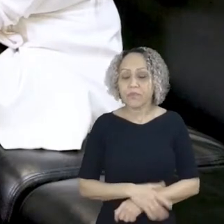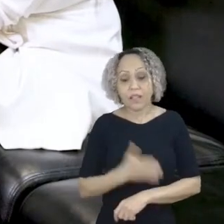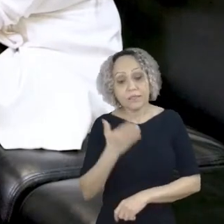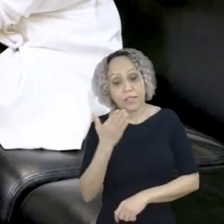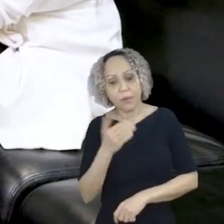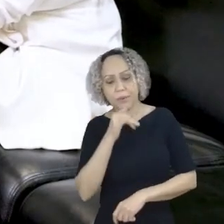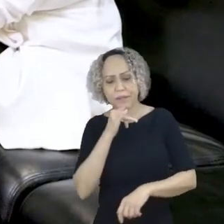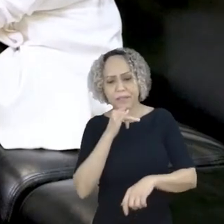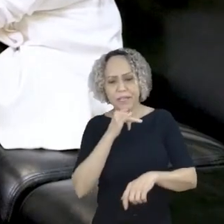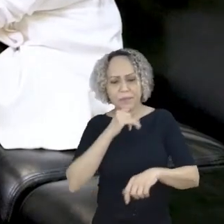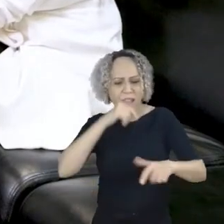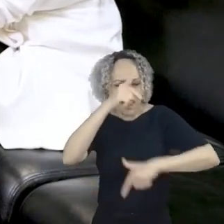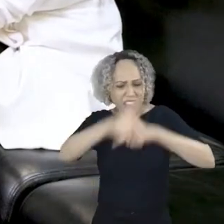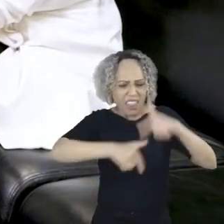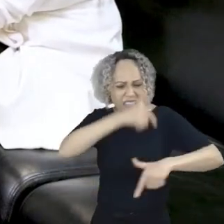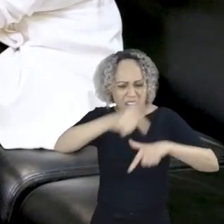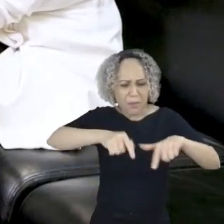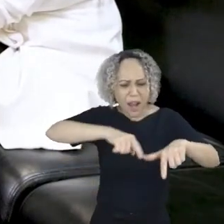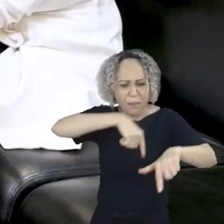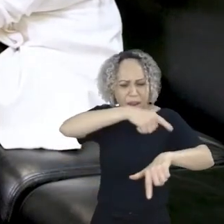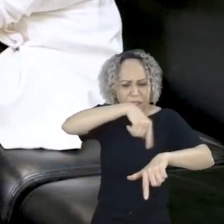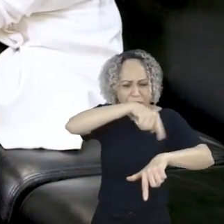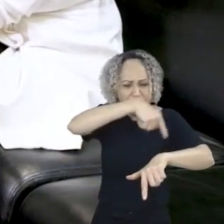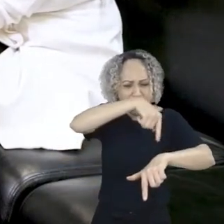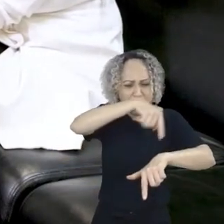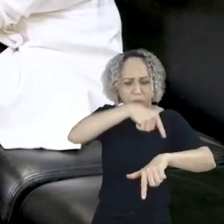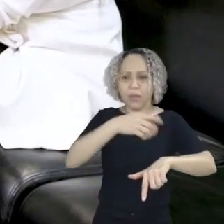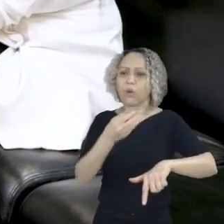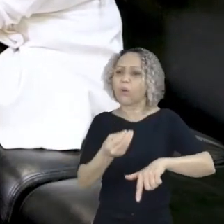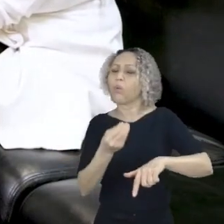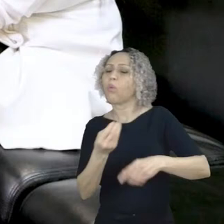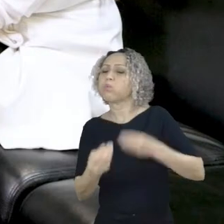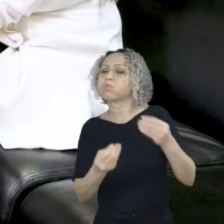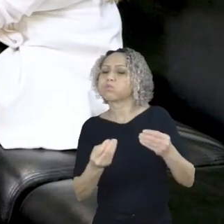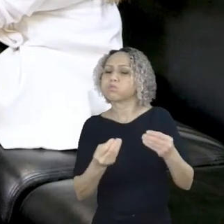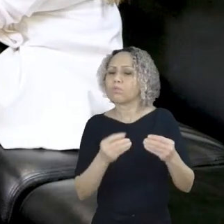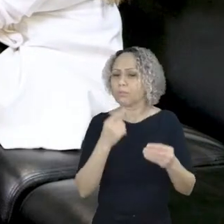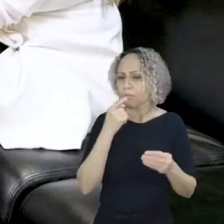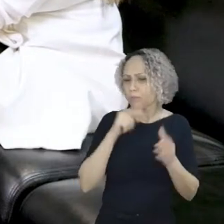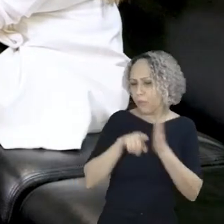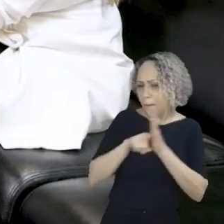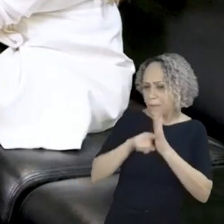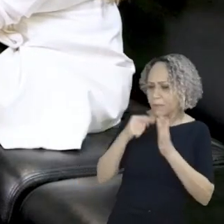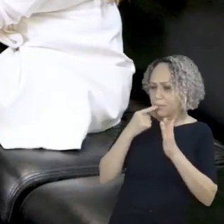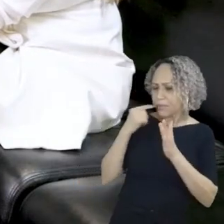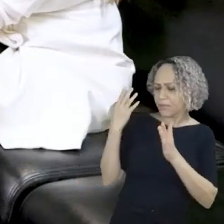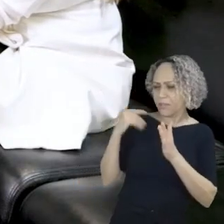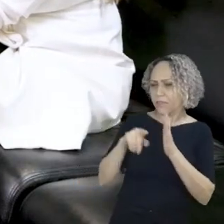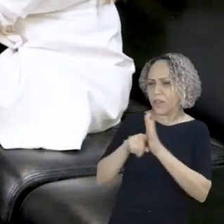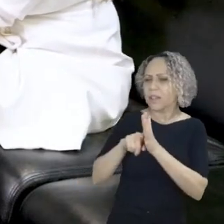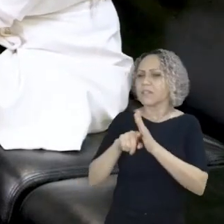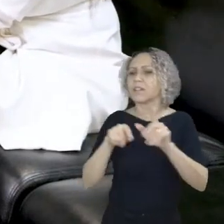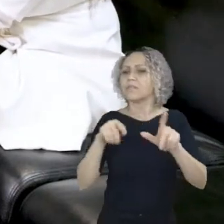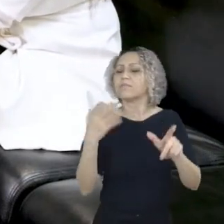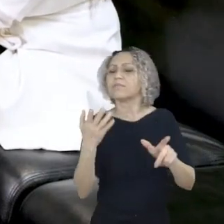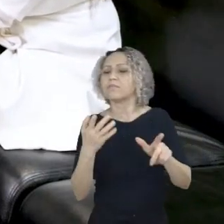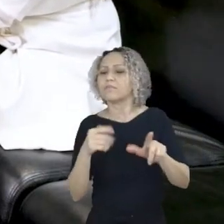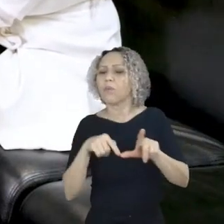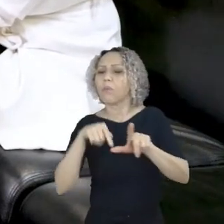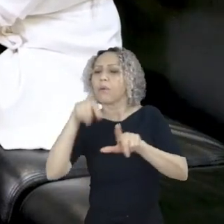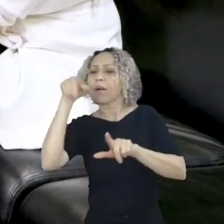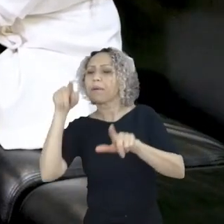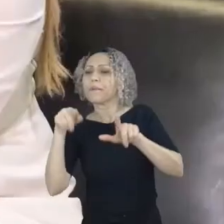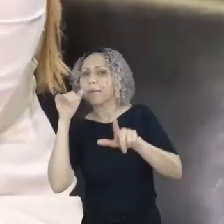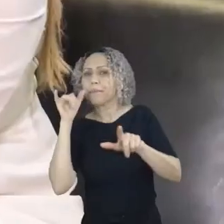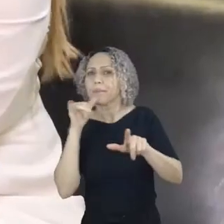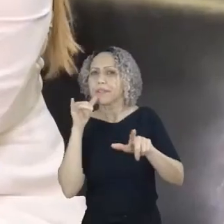jornada de trabalho, recente, é uma pesquisa que foi feita, com relação à jornada para 4 dias na semana